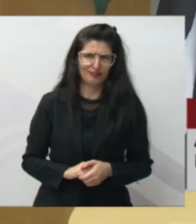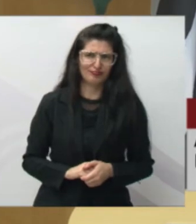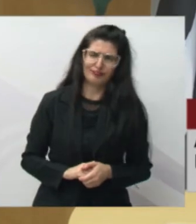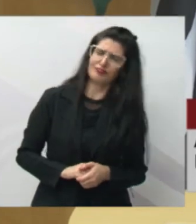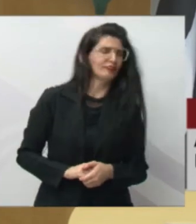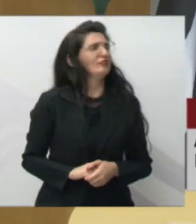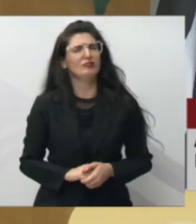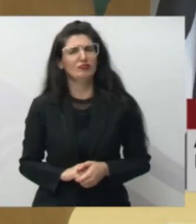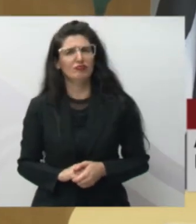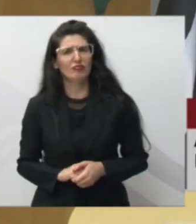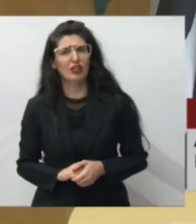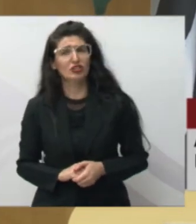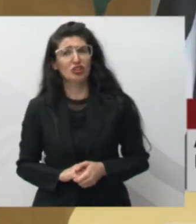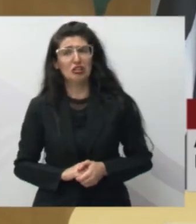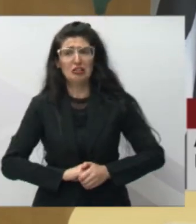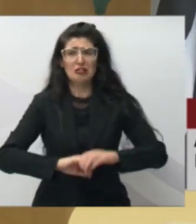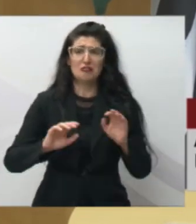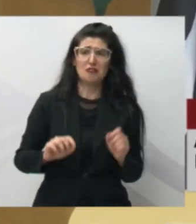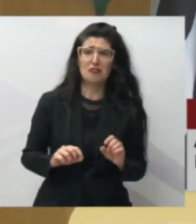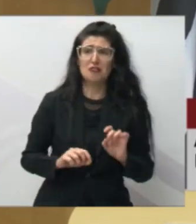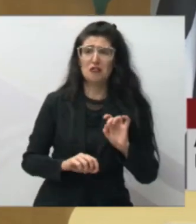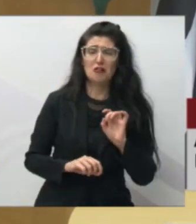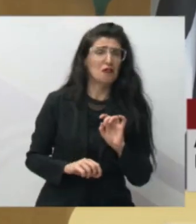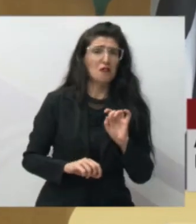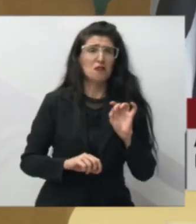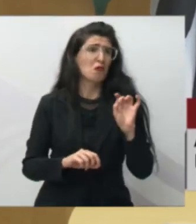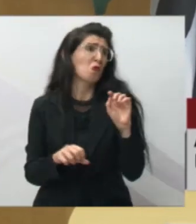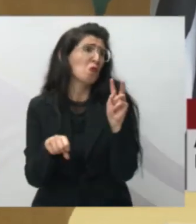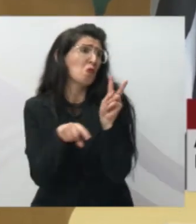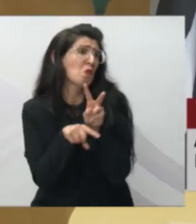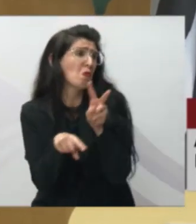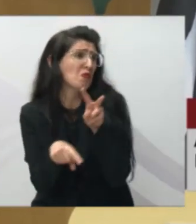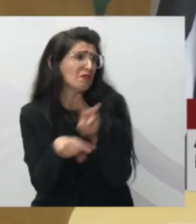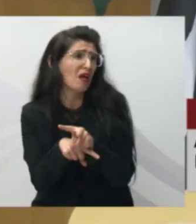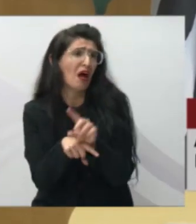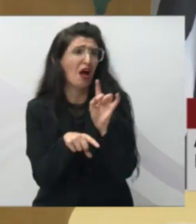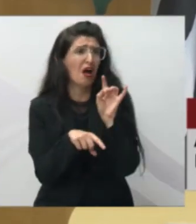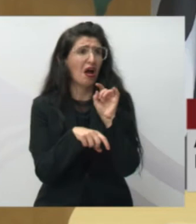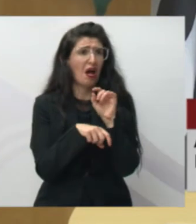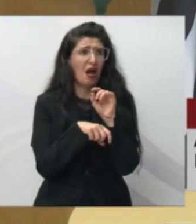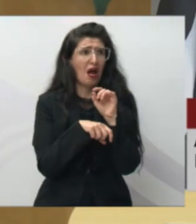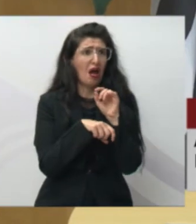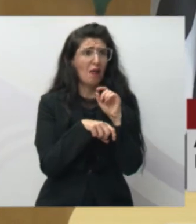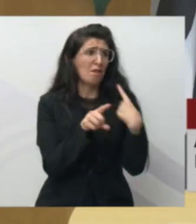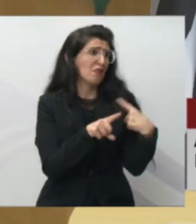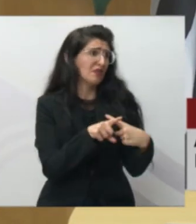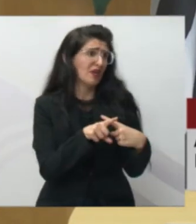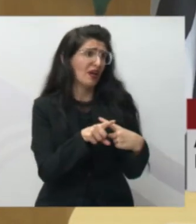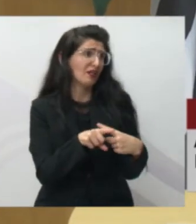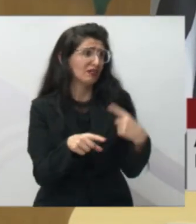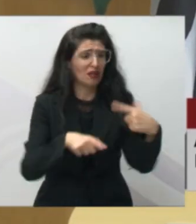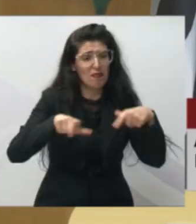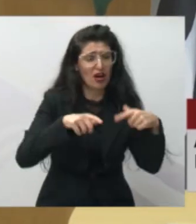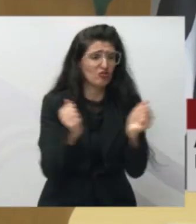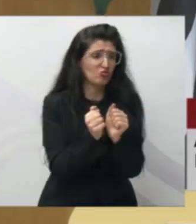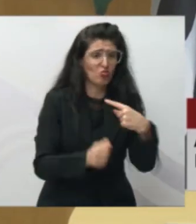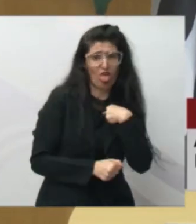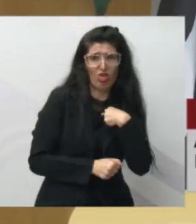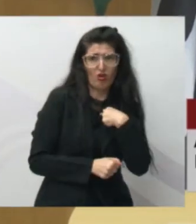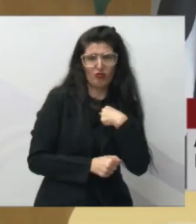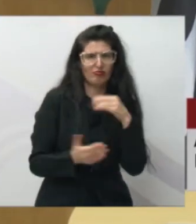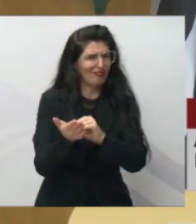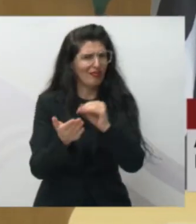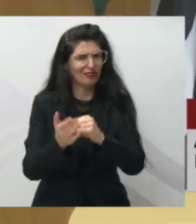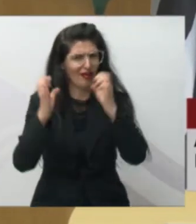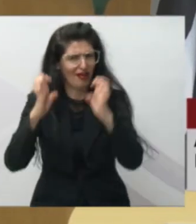nossos assessores. Eu acho que a gente tem que cortar na carne. Na sexta-feira nós faremos uma reunião às 9 horas da